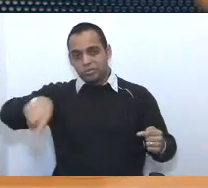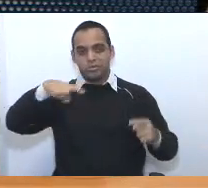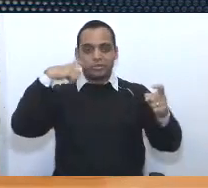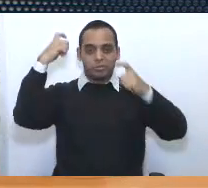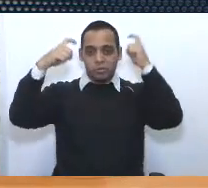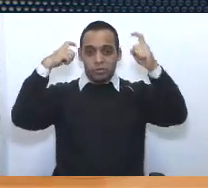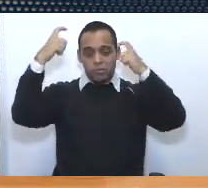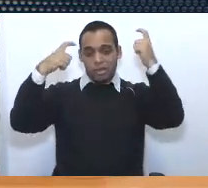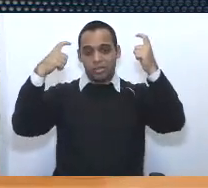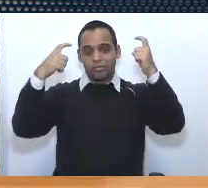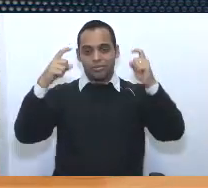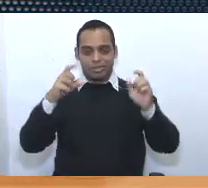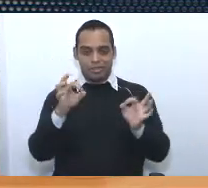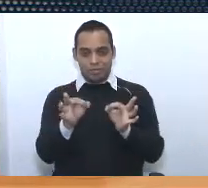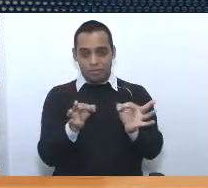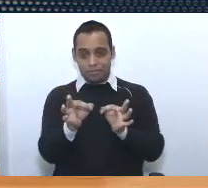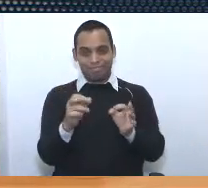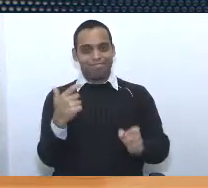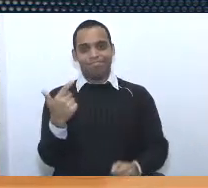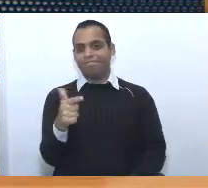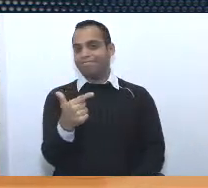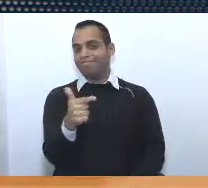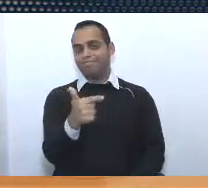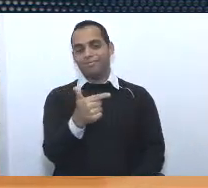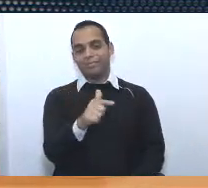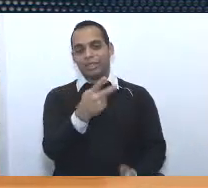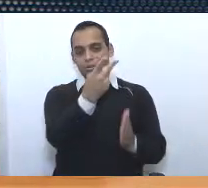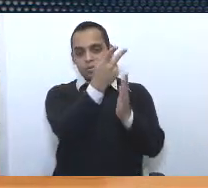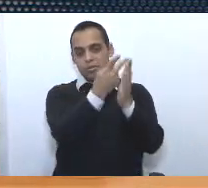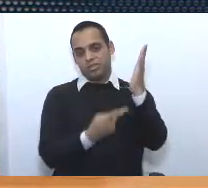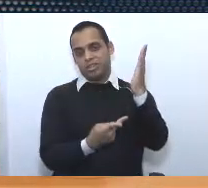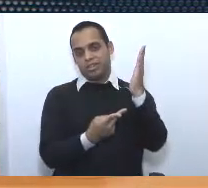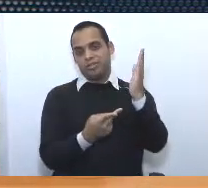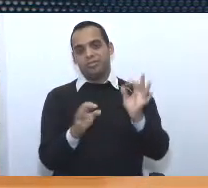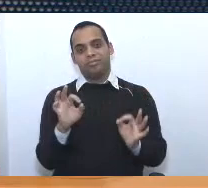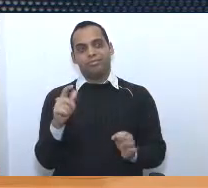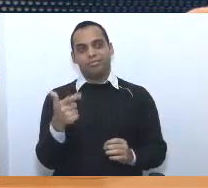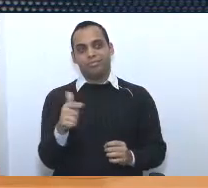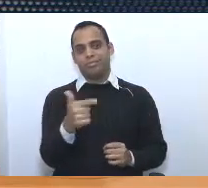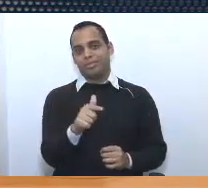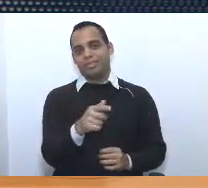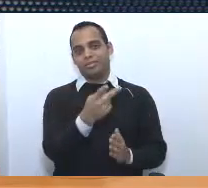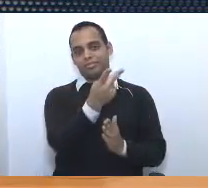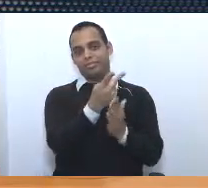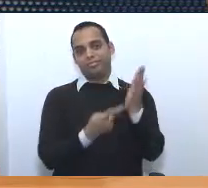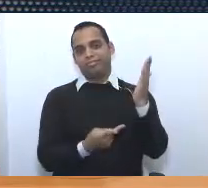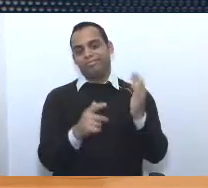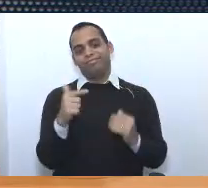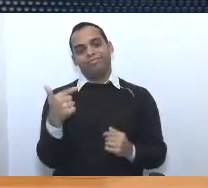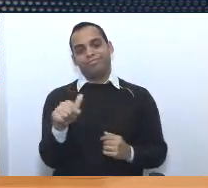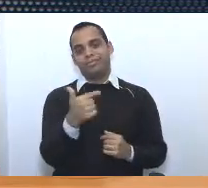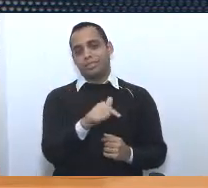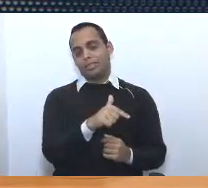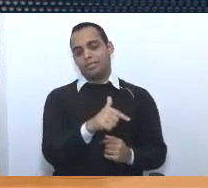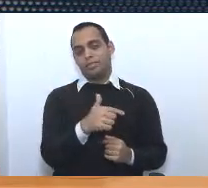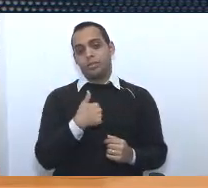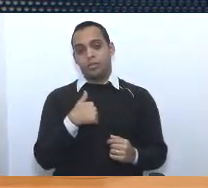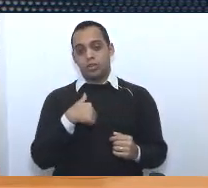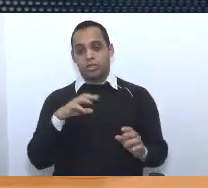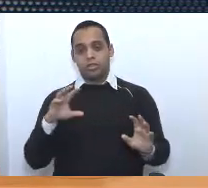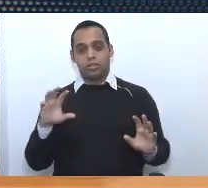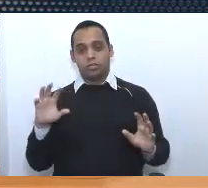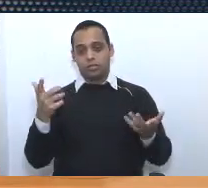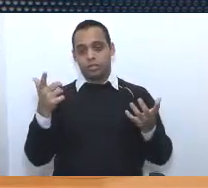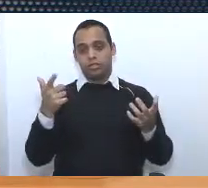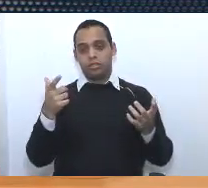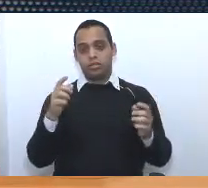um projeto para se saber o tamanho da ação necessária para que a Secretaria